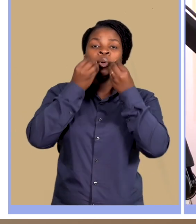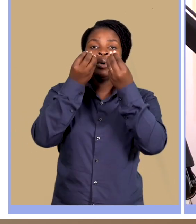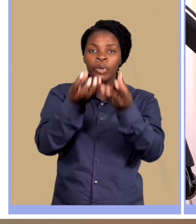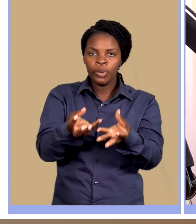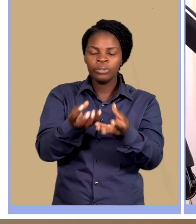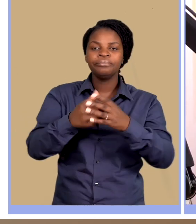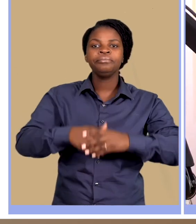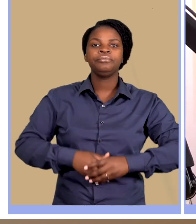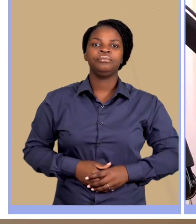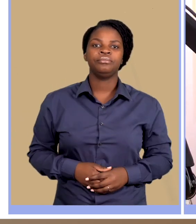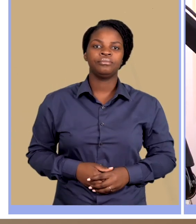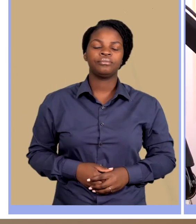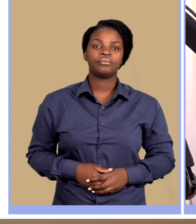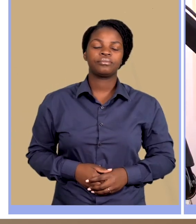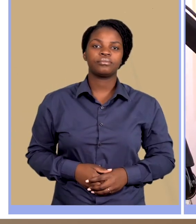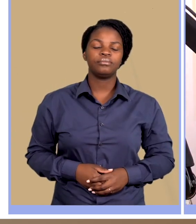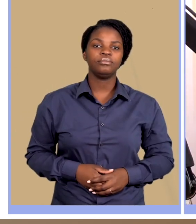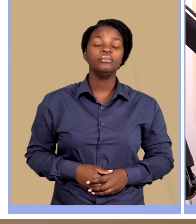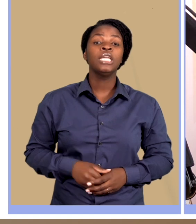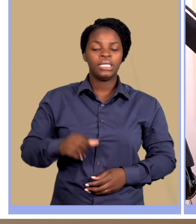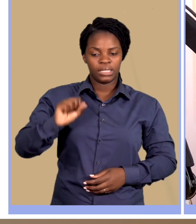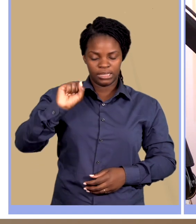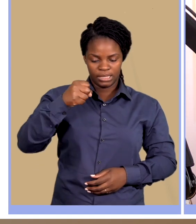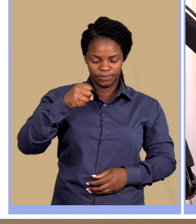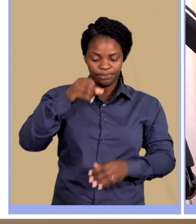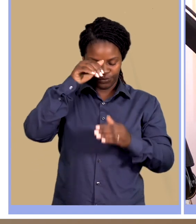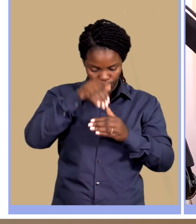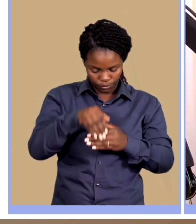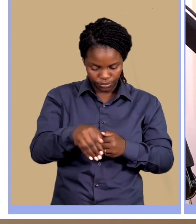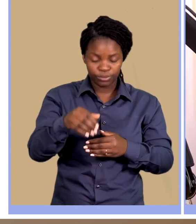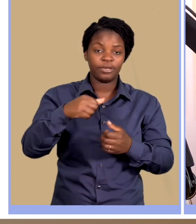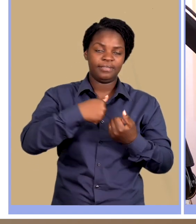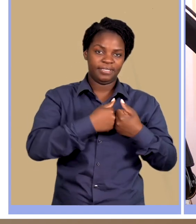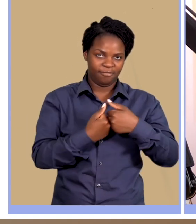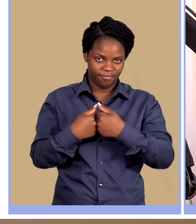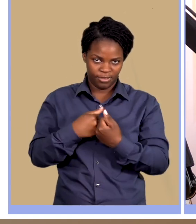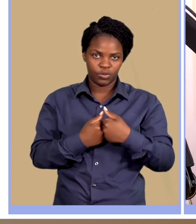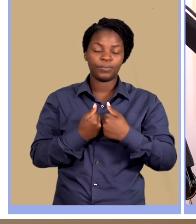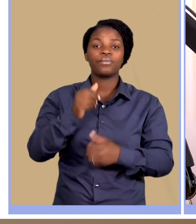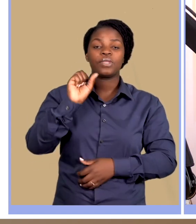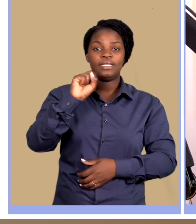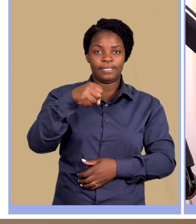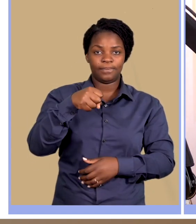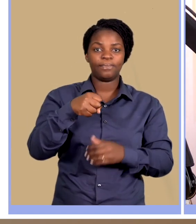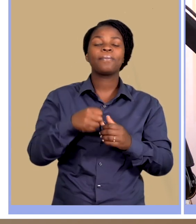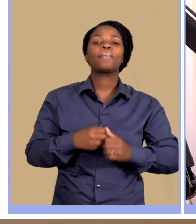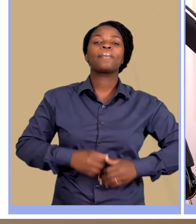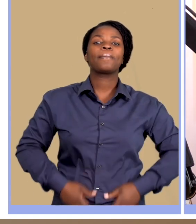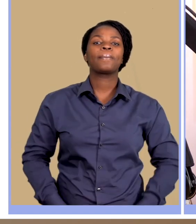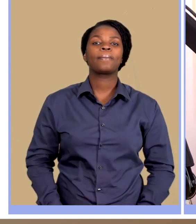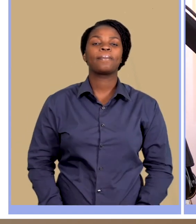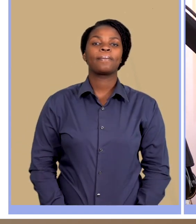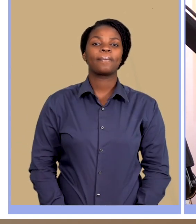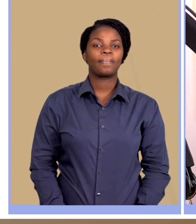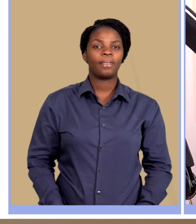desafio. Aqui agora e neste podcast dar um abraço